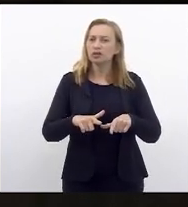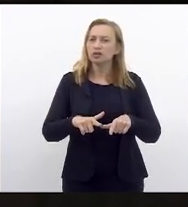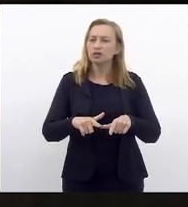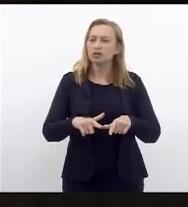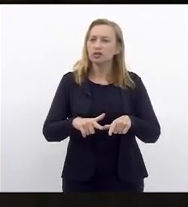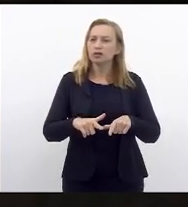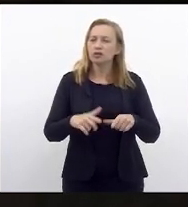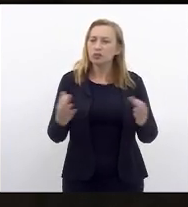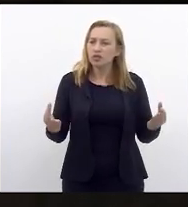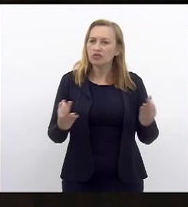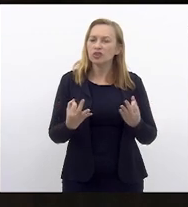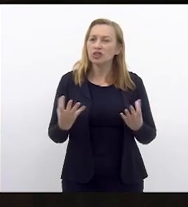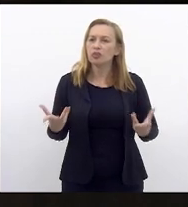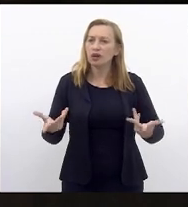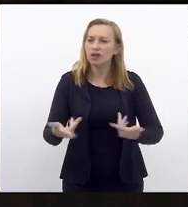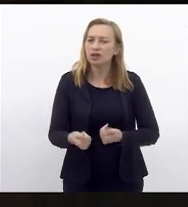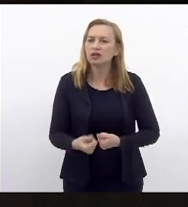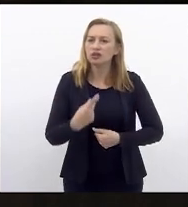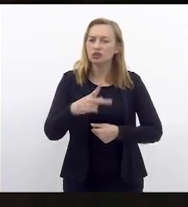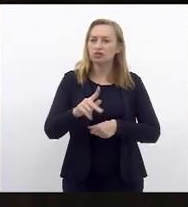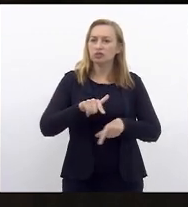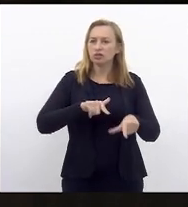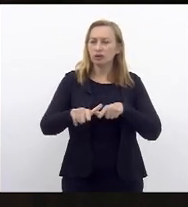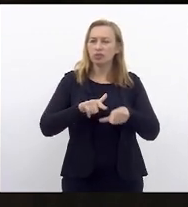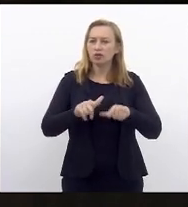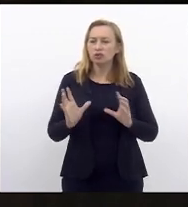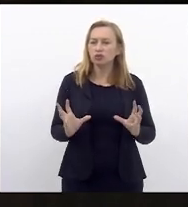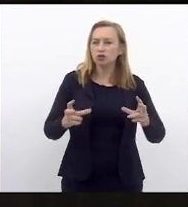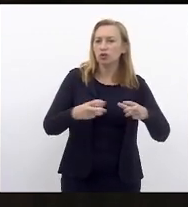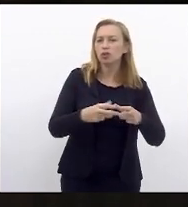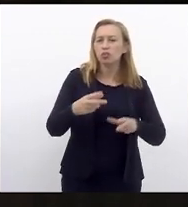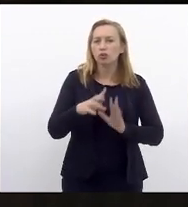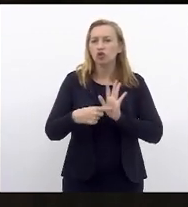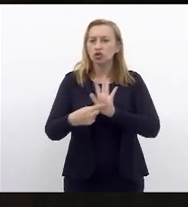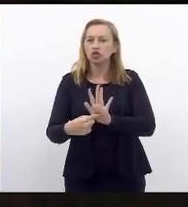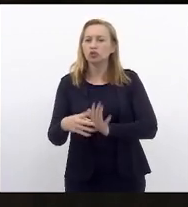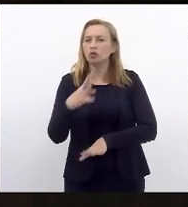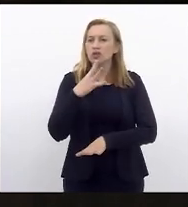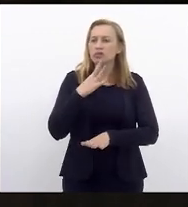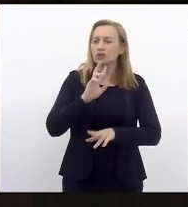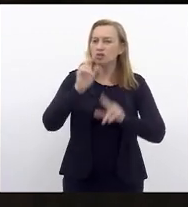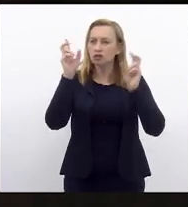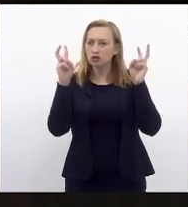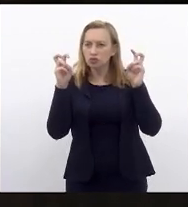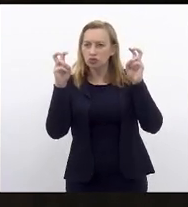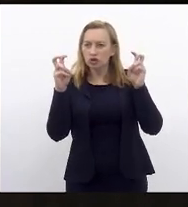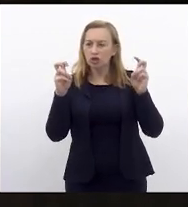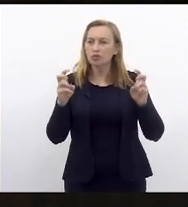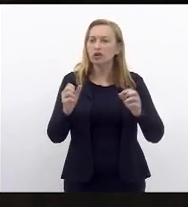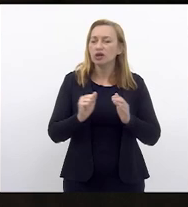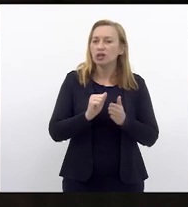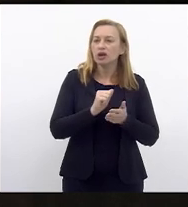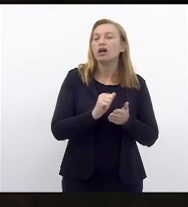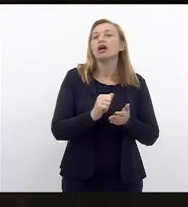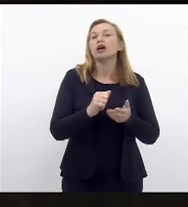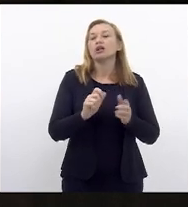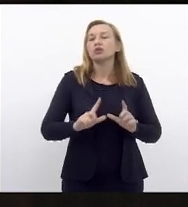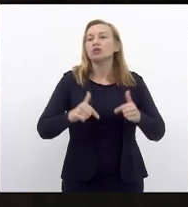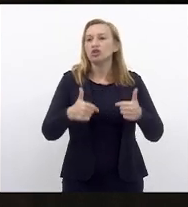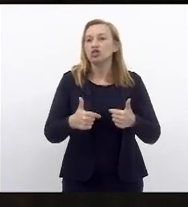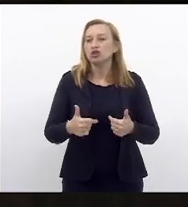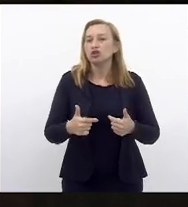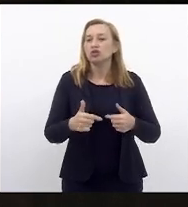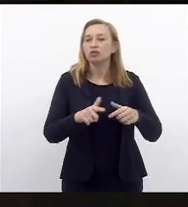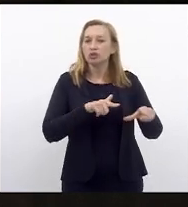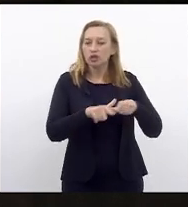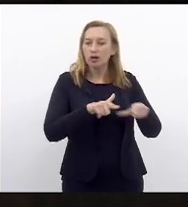na arguição pública realizada por esta comissão, demonstrando conhecimento sobre os temas inerentes às atividades do cargo